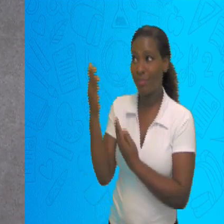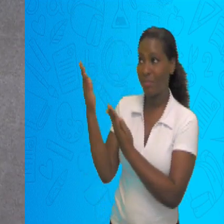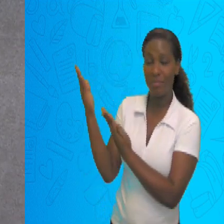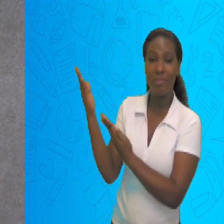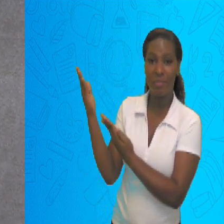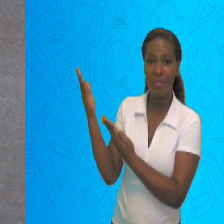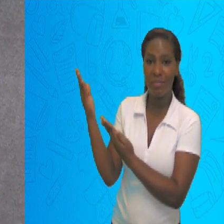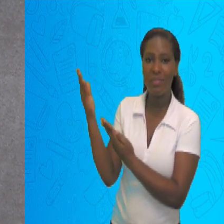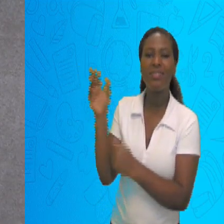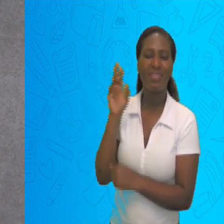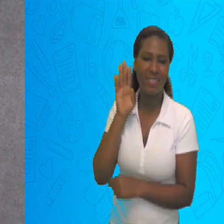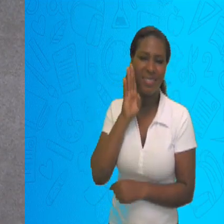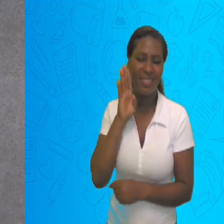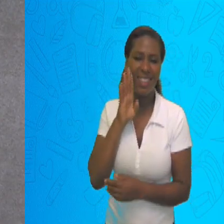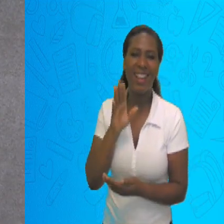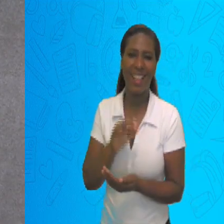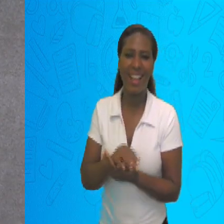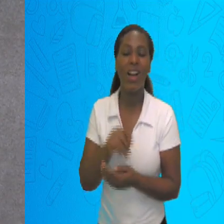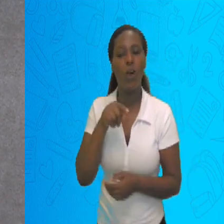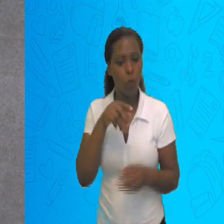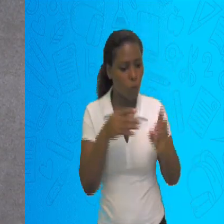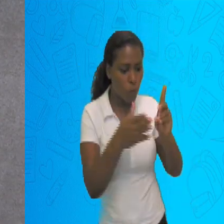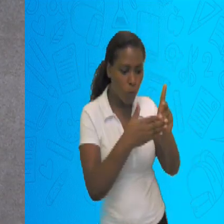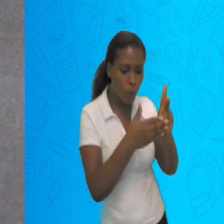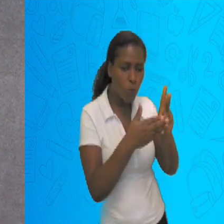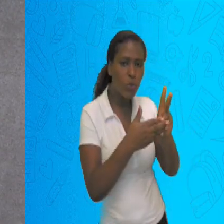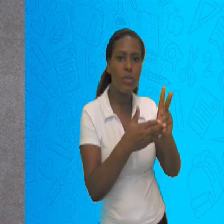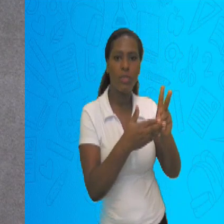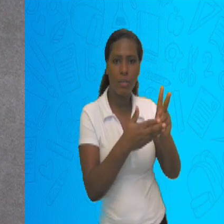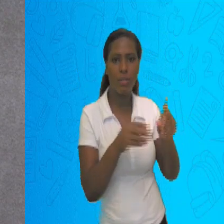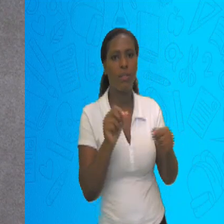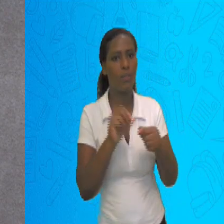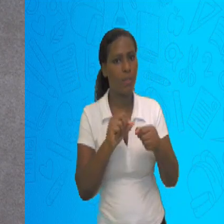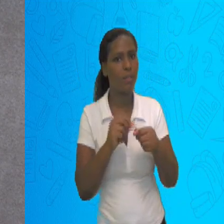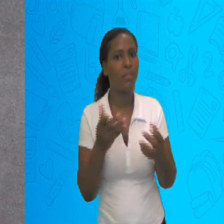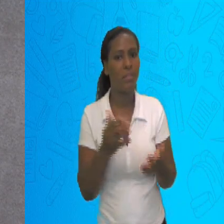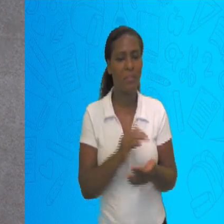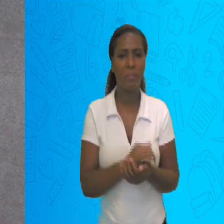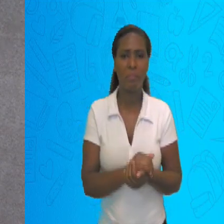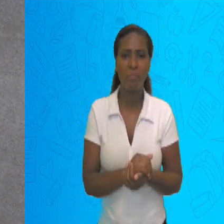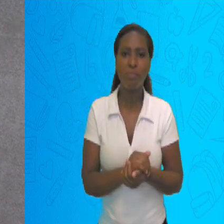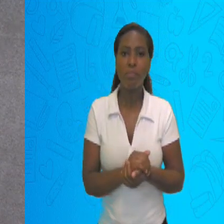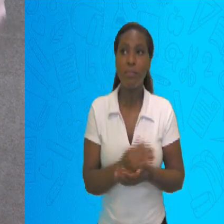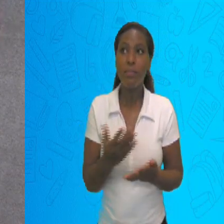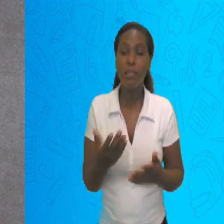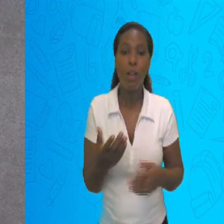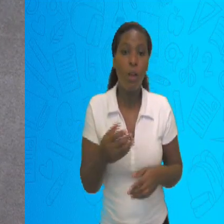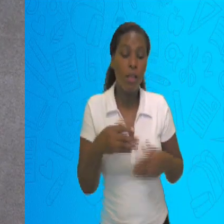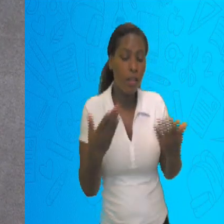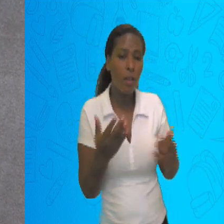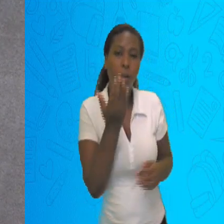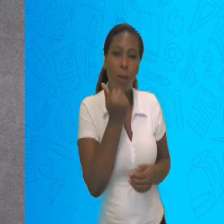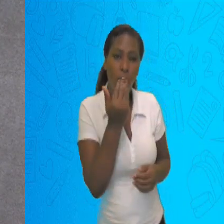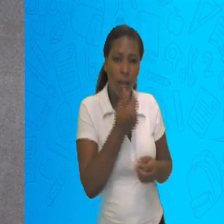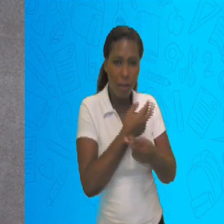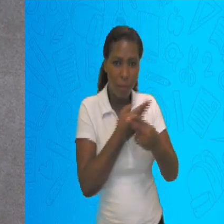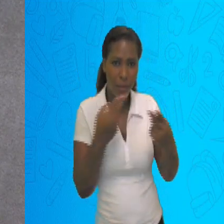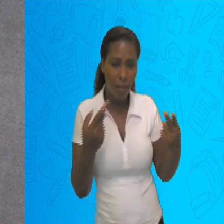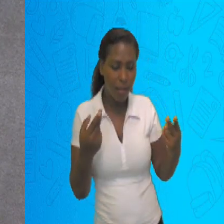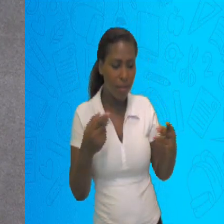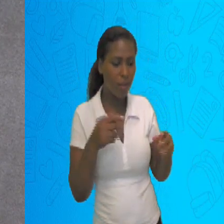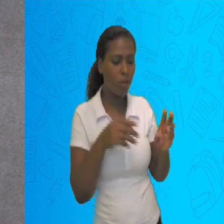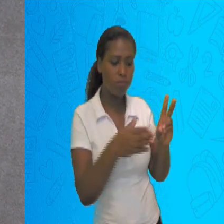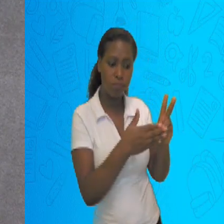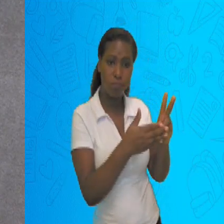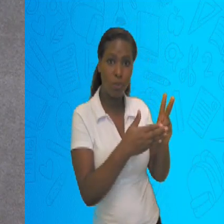com que essa alimentação fosse muito rica em questões de busca por elas, como vocês